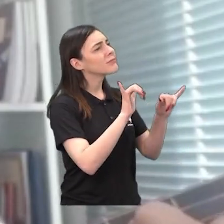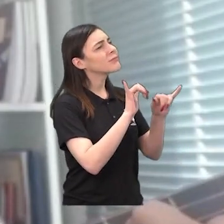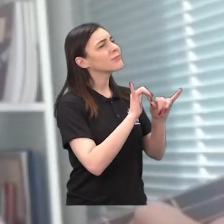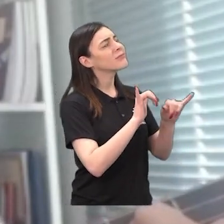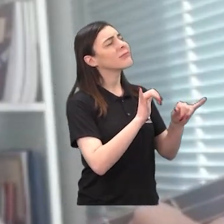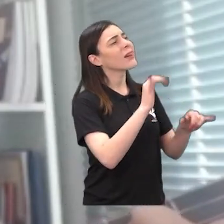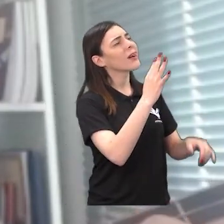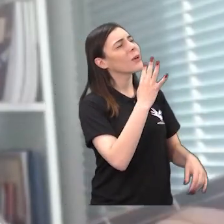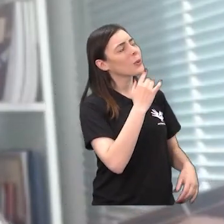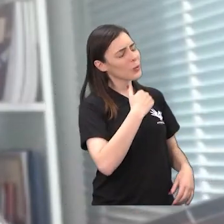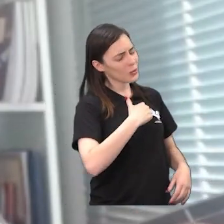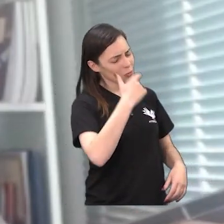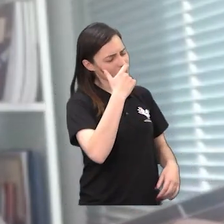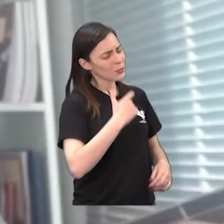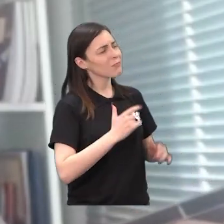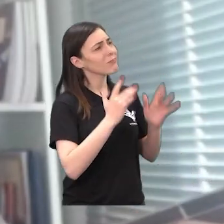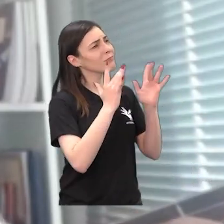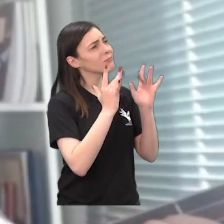teu